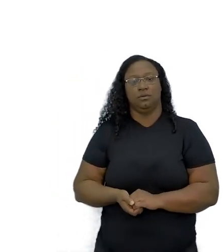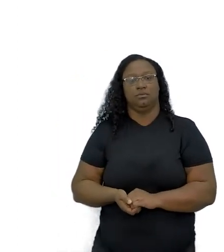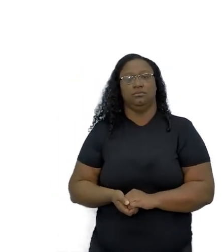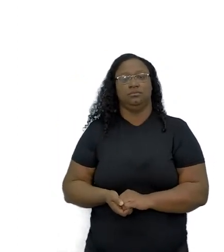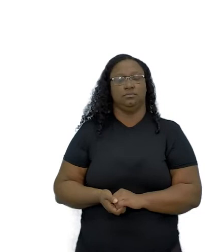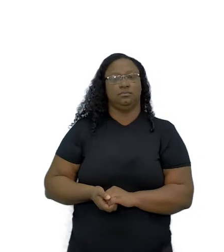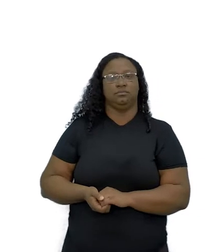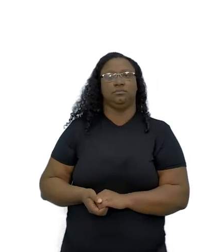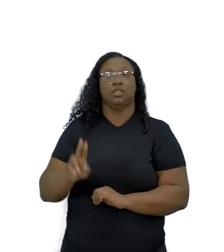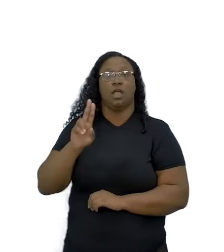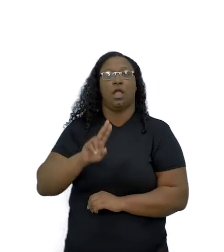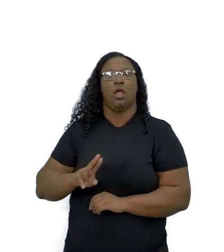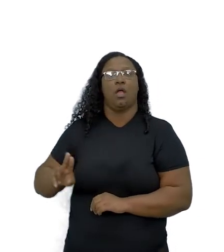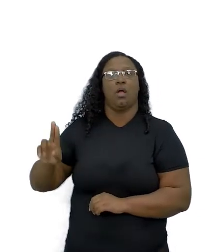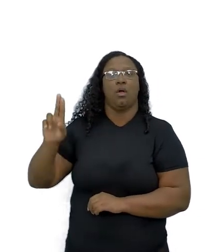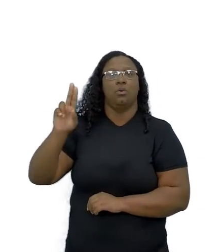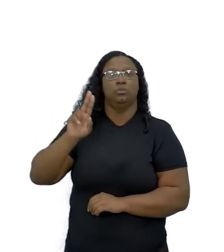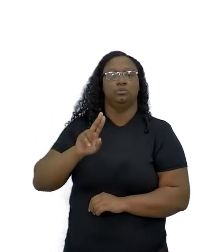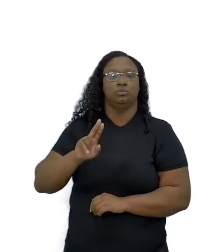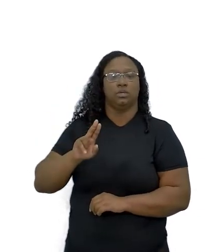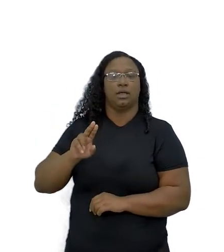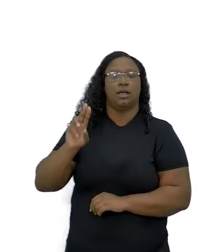termoelétricas.